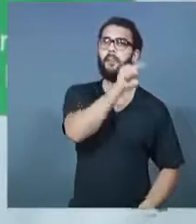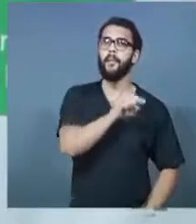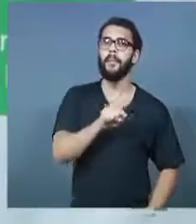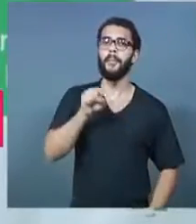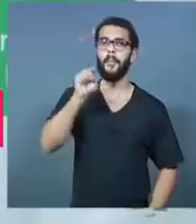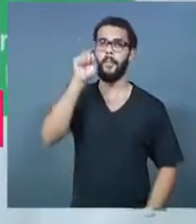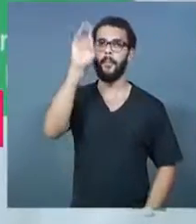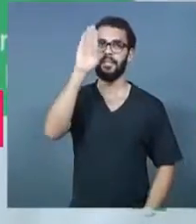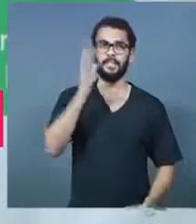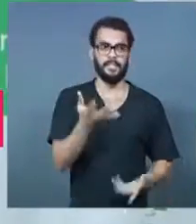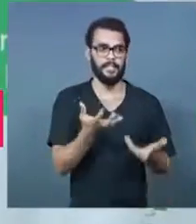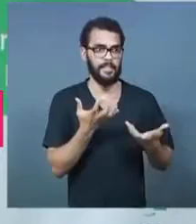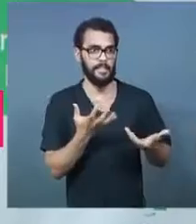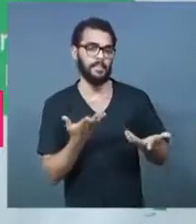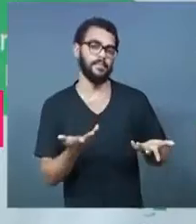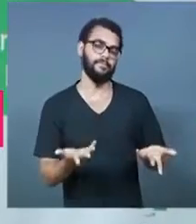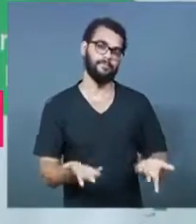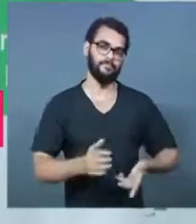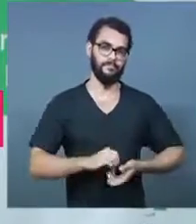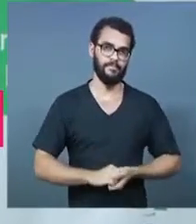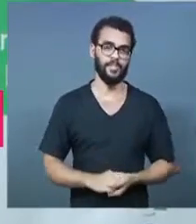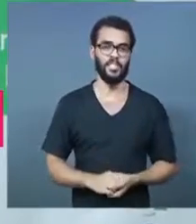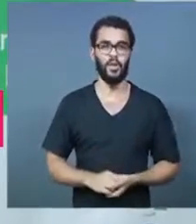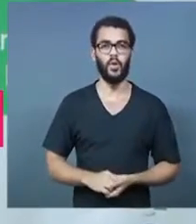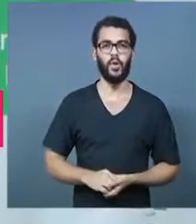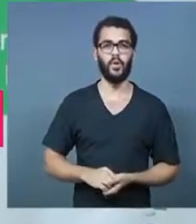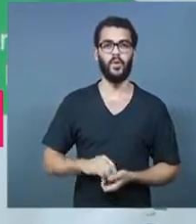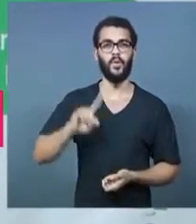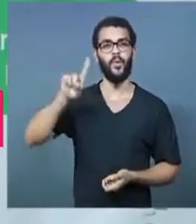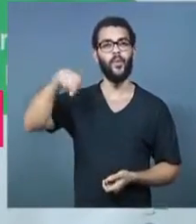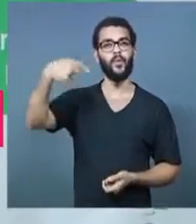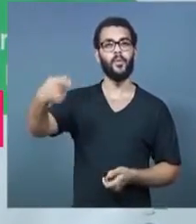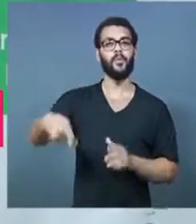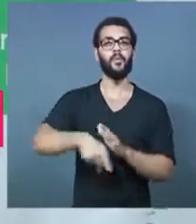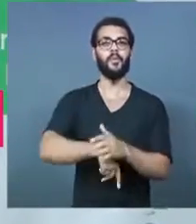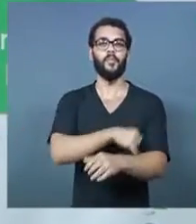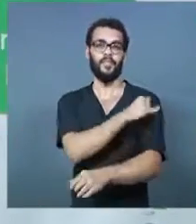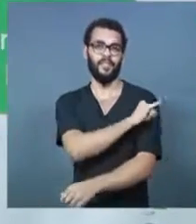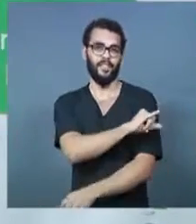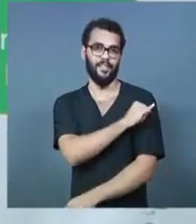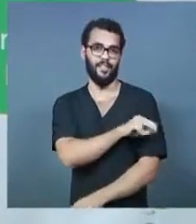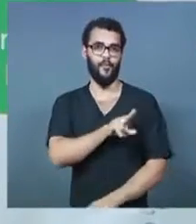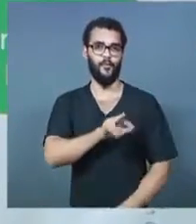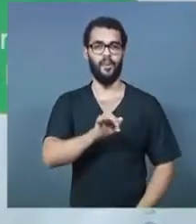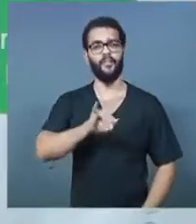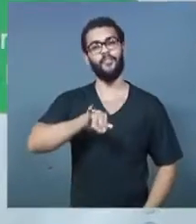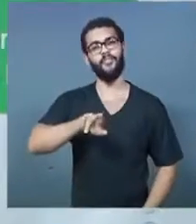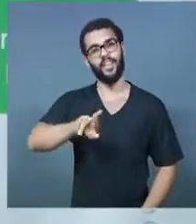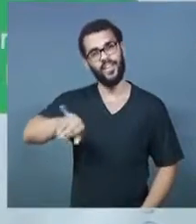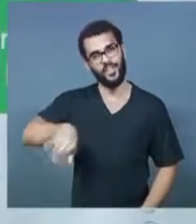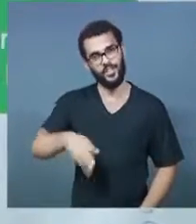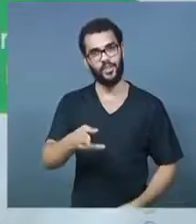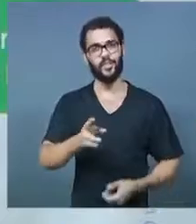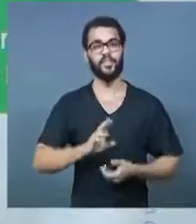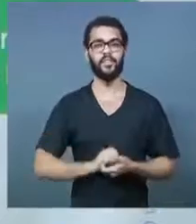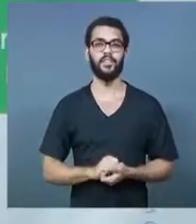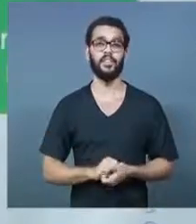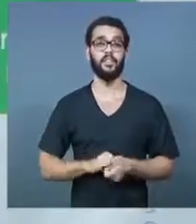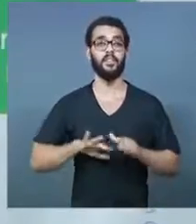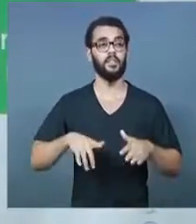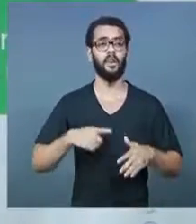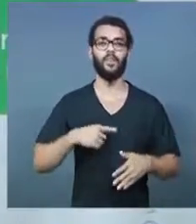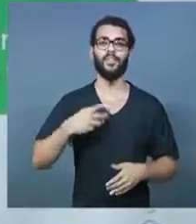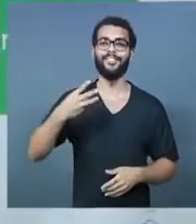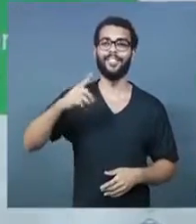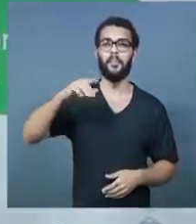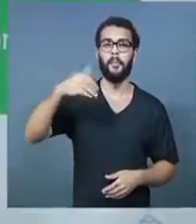próximo evento já está definido, que vai ser no Rio de Janeiro, vai ser pela UFRJ, né? E os três próximos